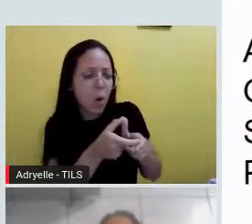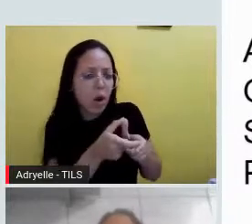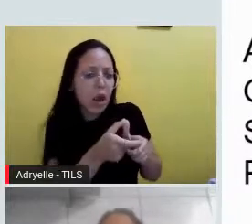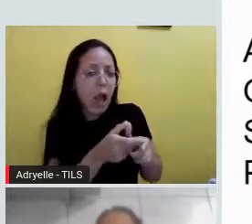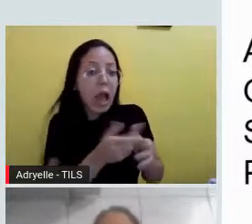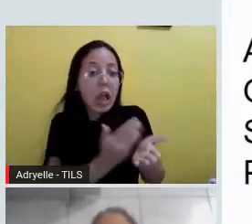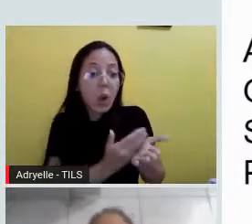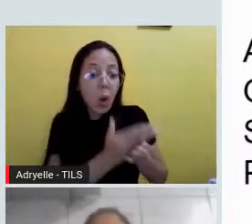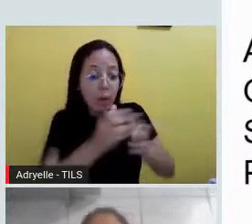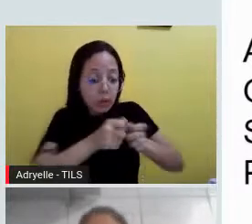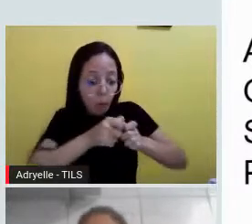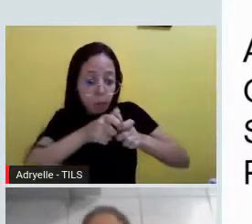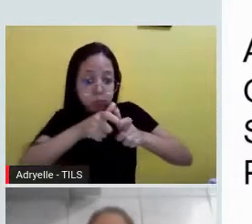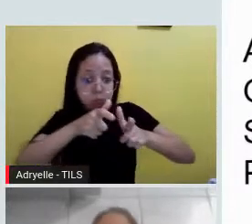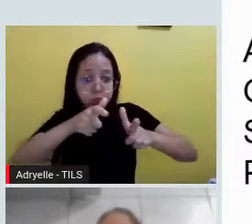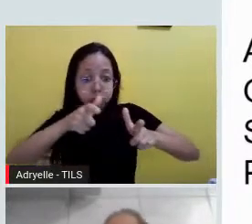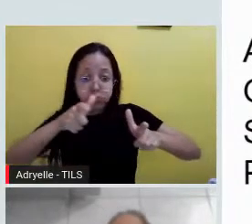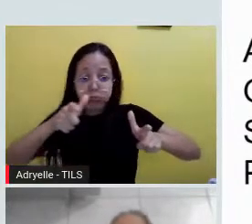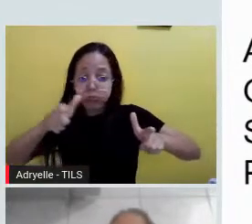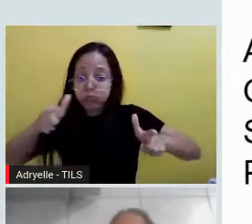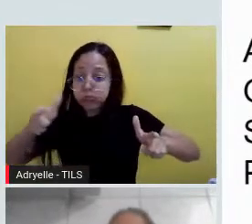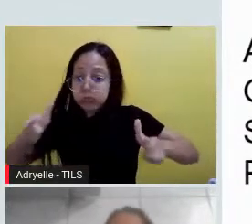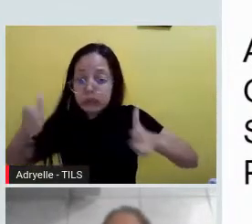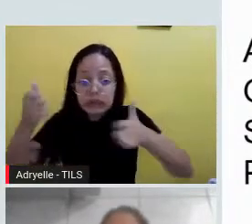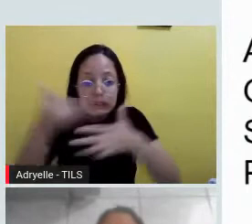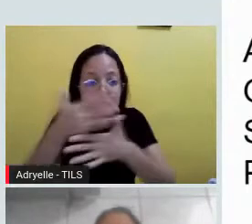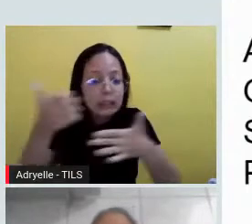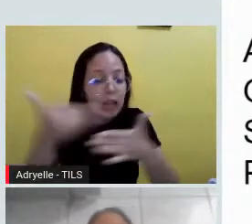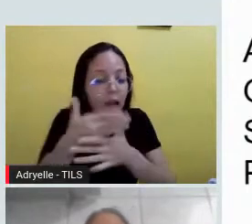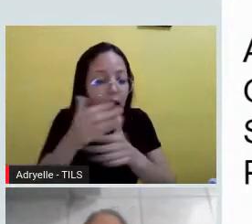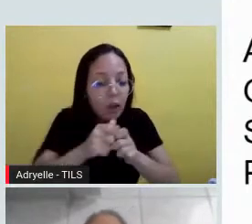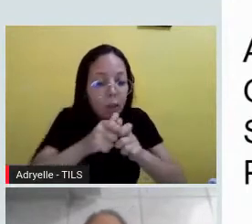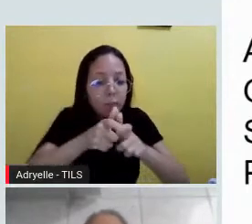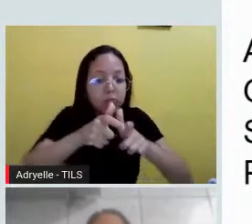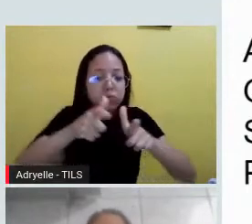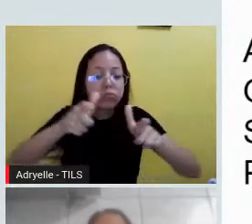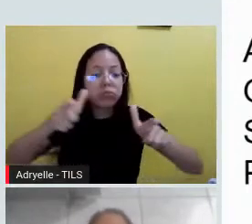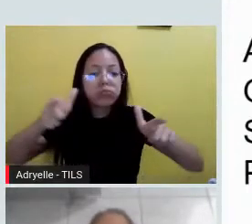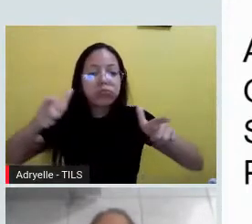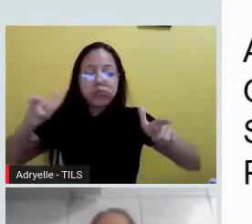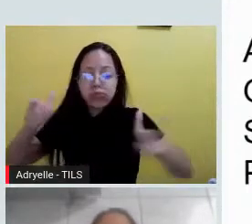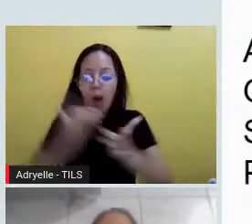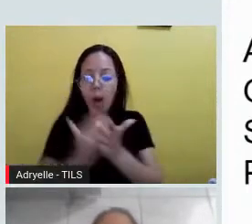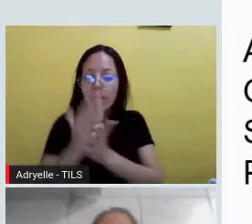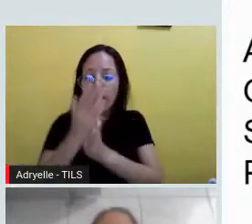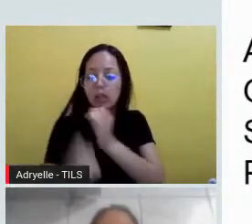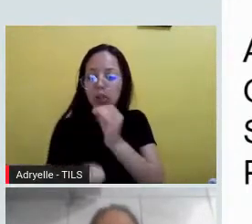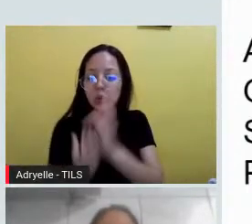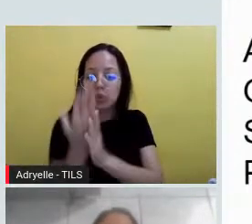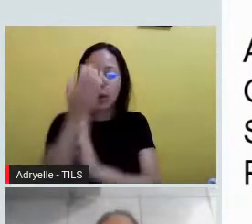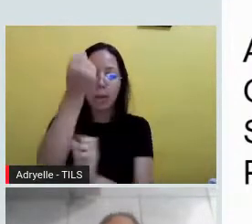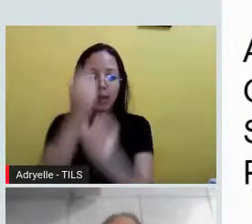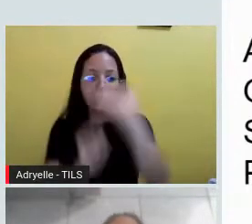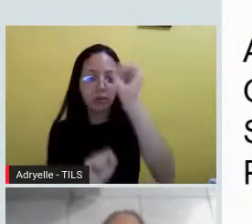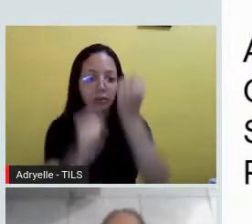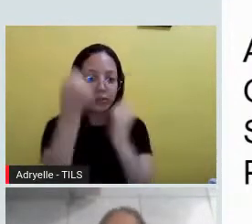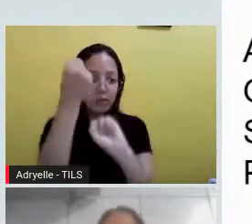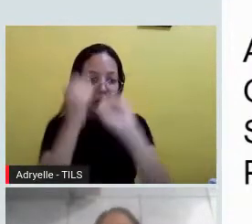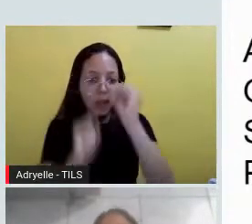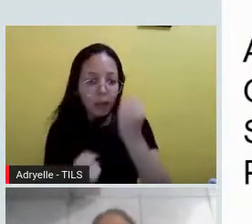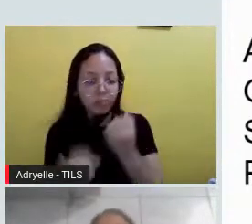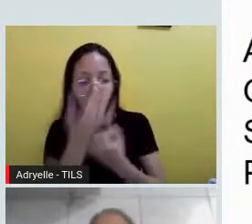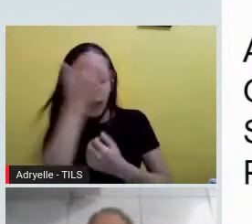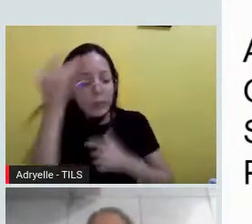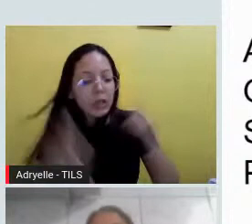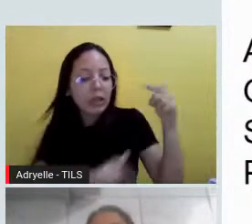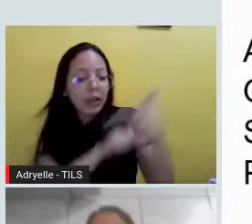comportar enormes cidades que concentravam nascentes industriais. Então, quem trabalhava no